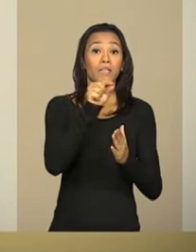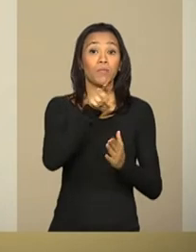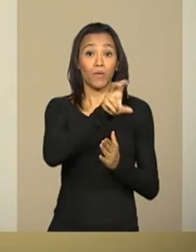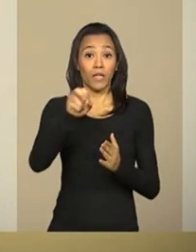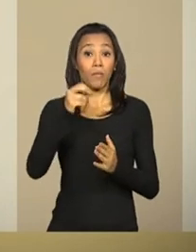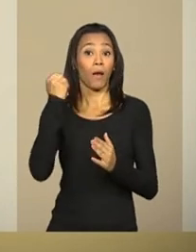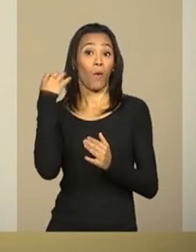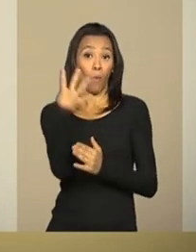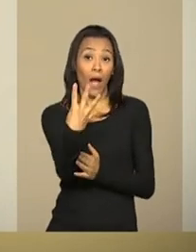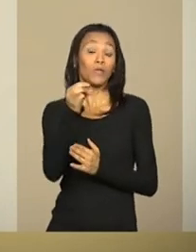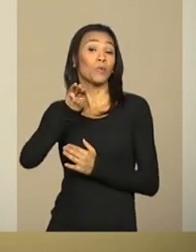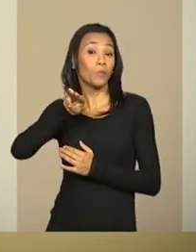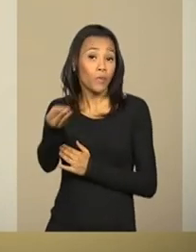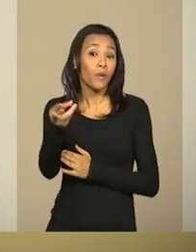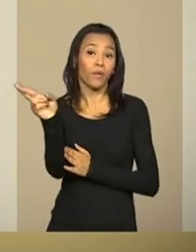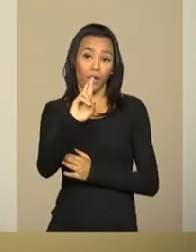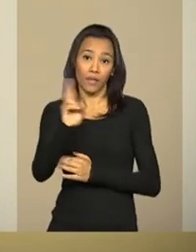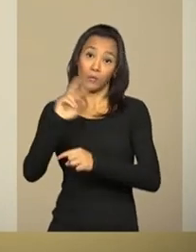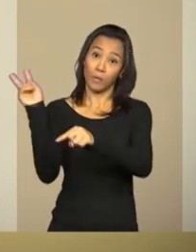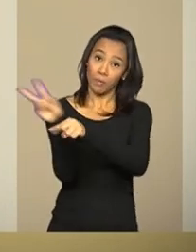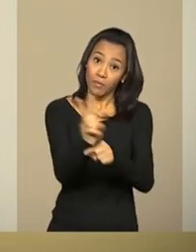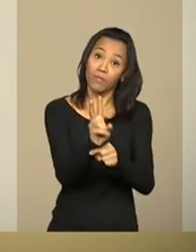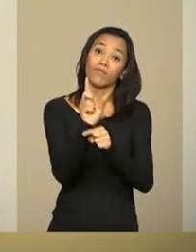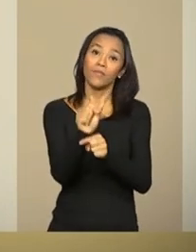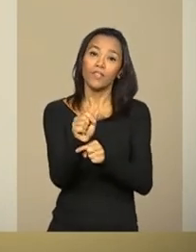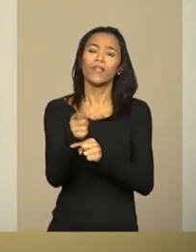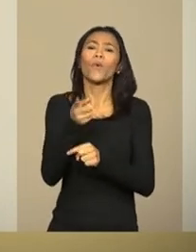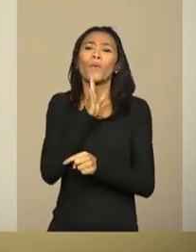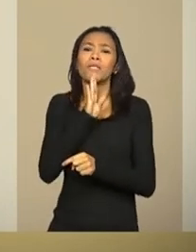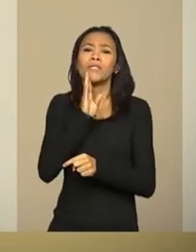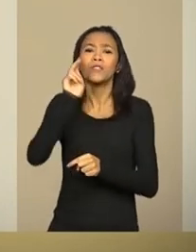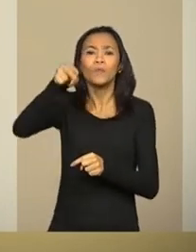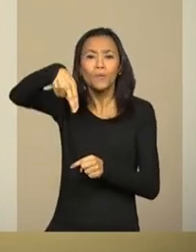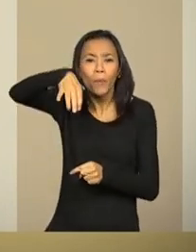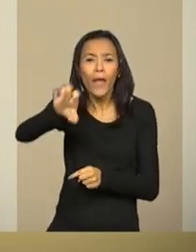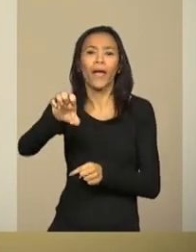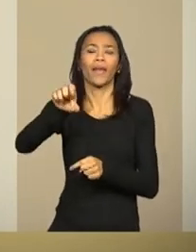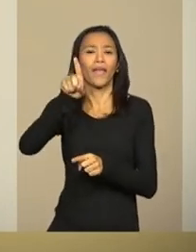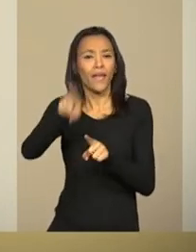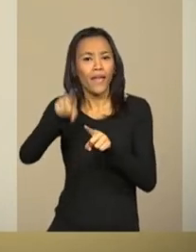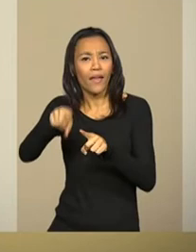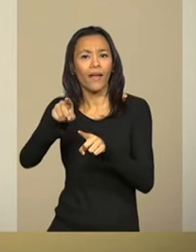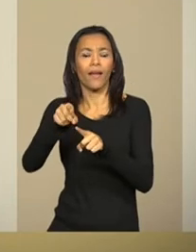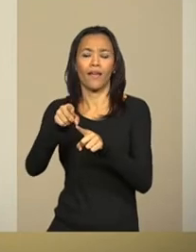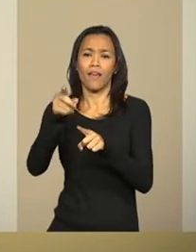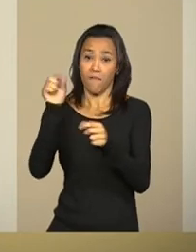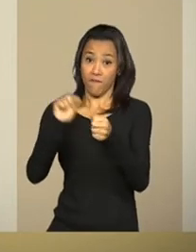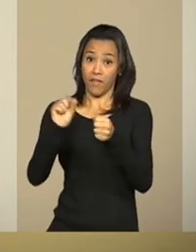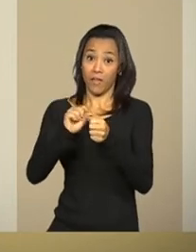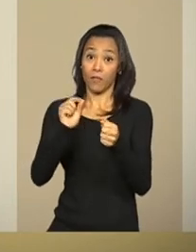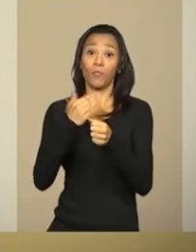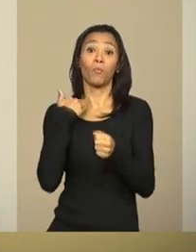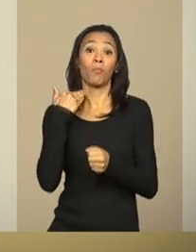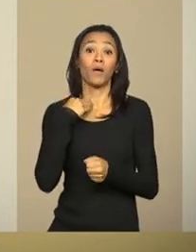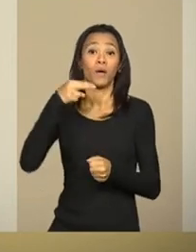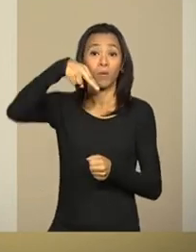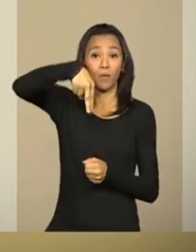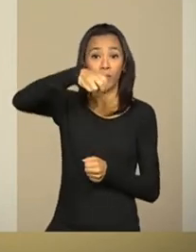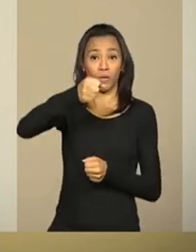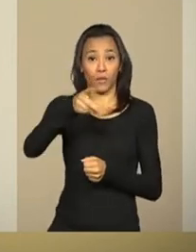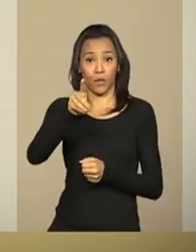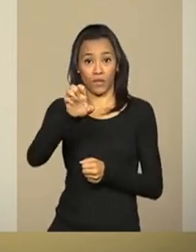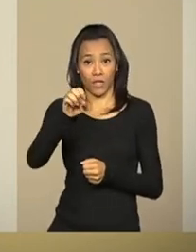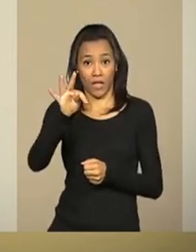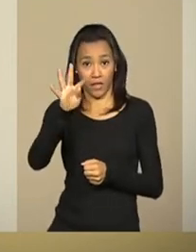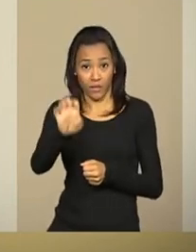R$ 4.000 o microcrédito, conhecido no Nordeste como Agroamigo, que é feito pelo Banco do Nordeste. É mais